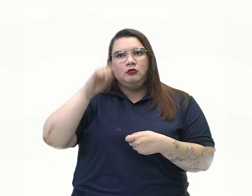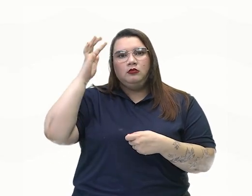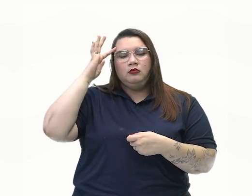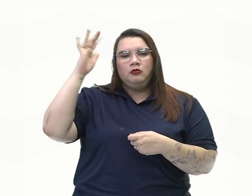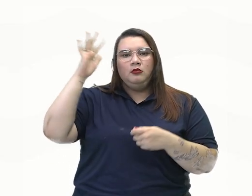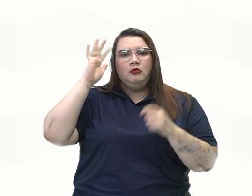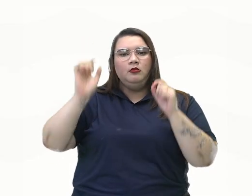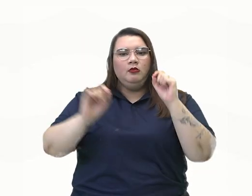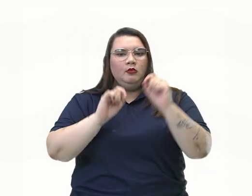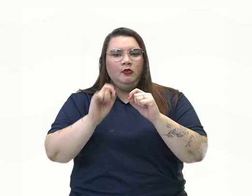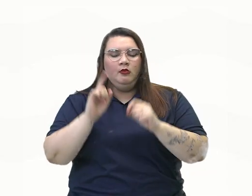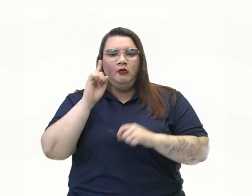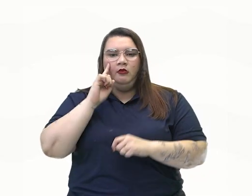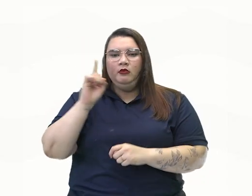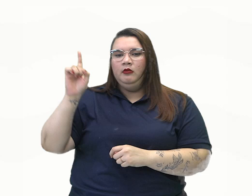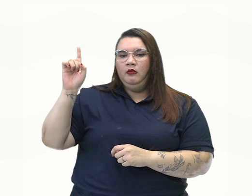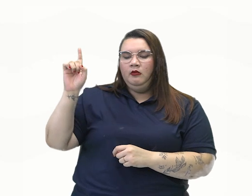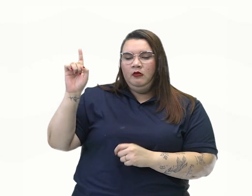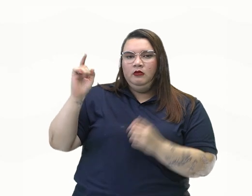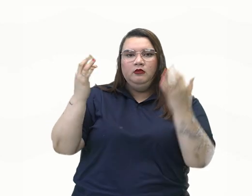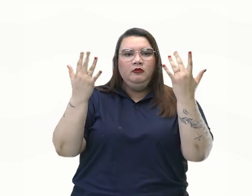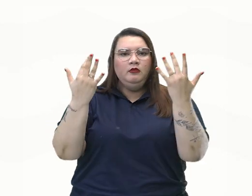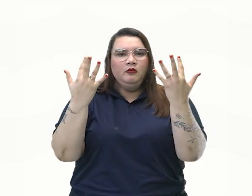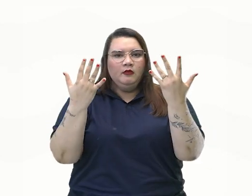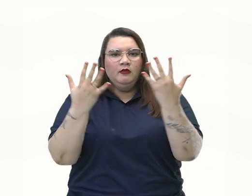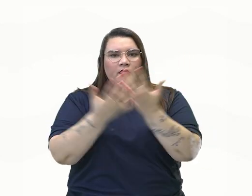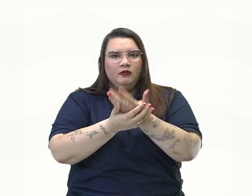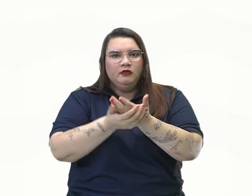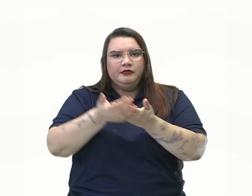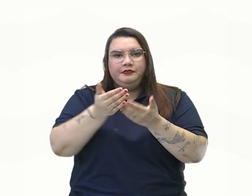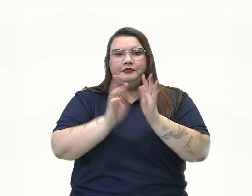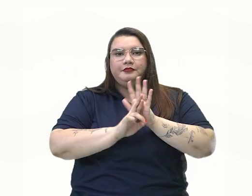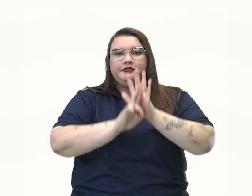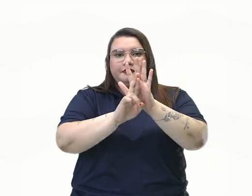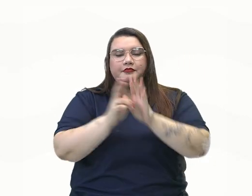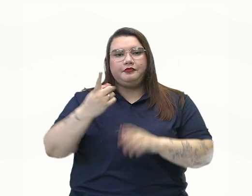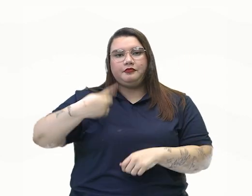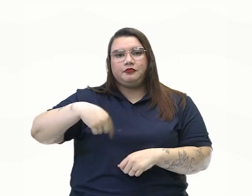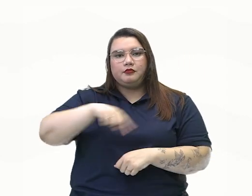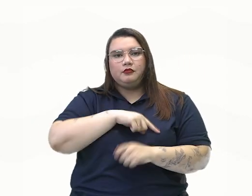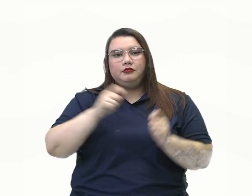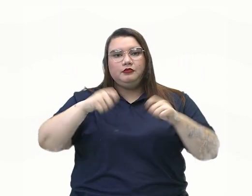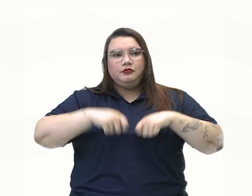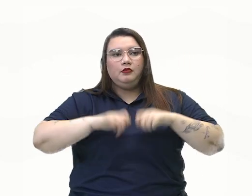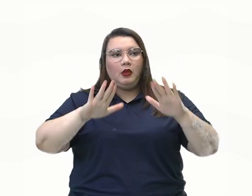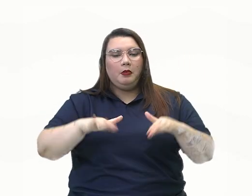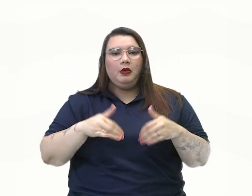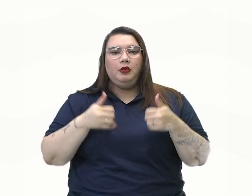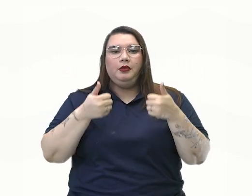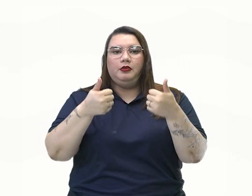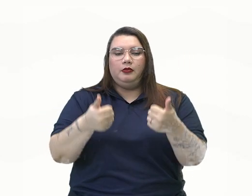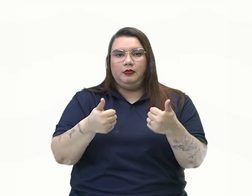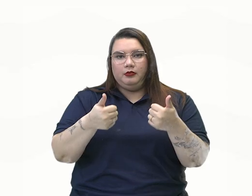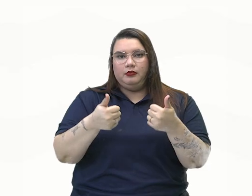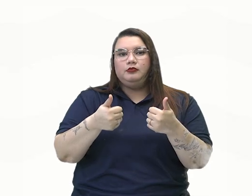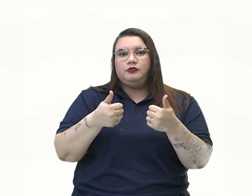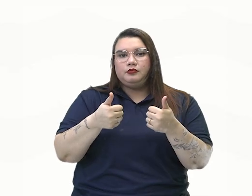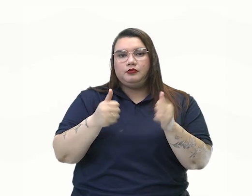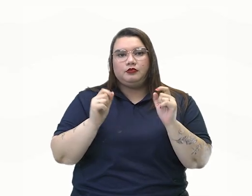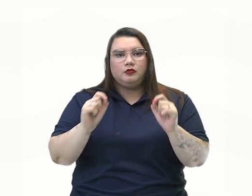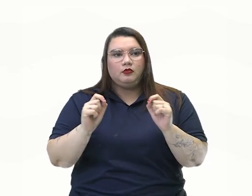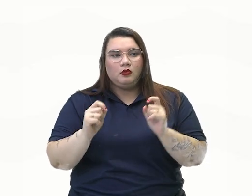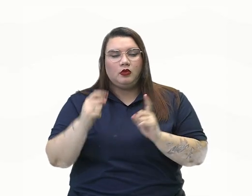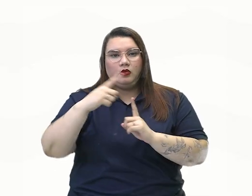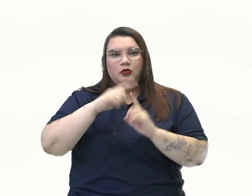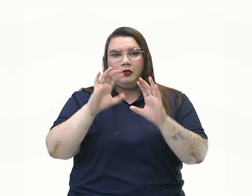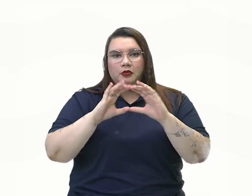imagine, essa mão representa o quê? Que nós podemos melhorar também de